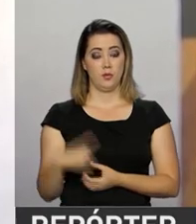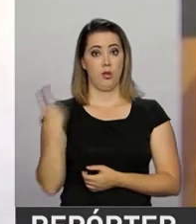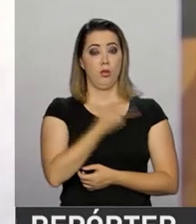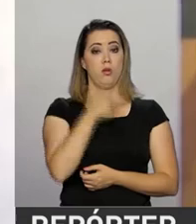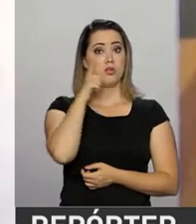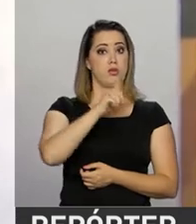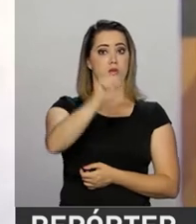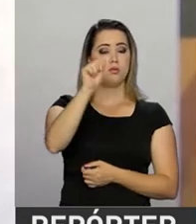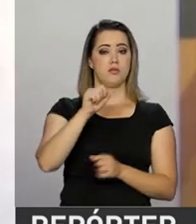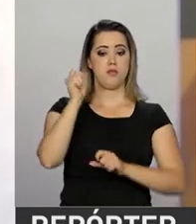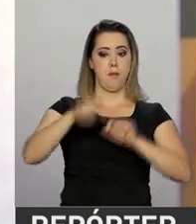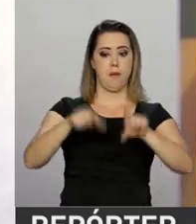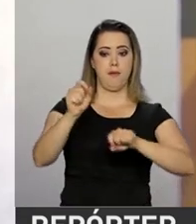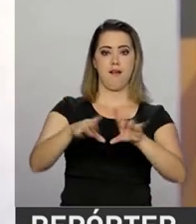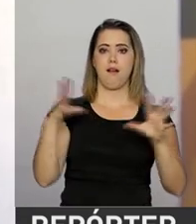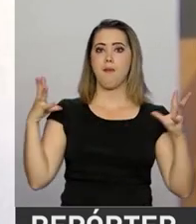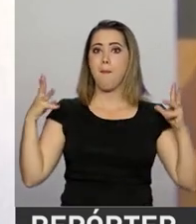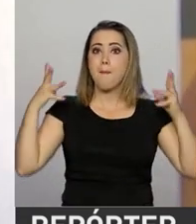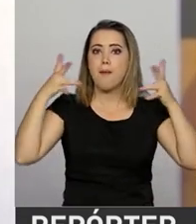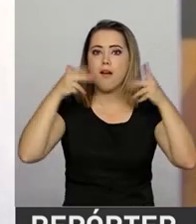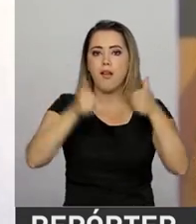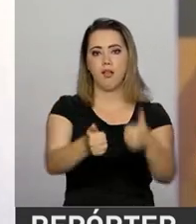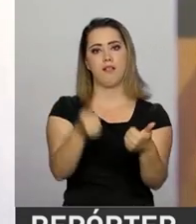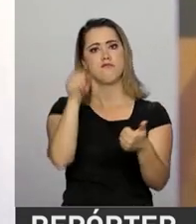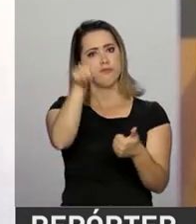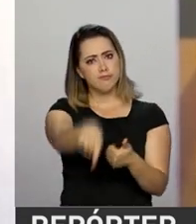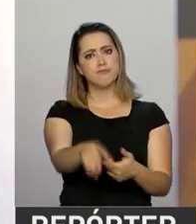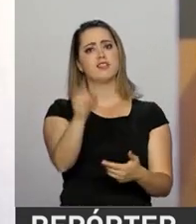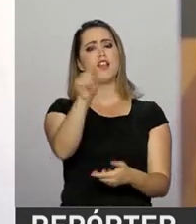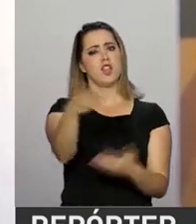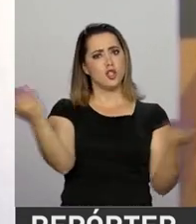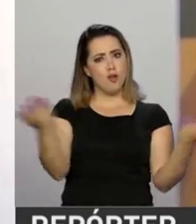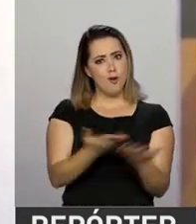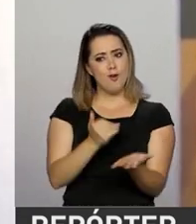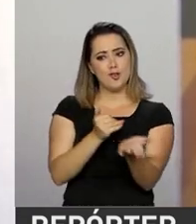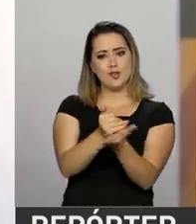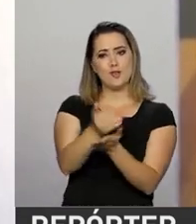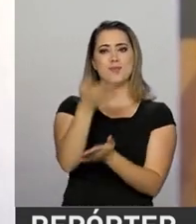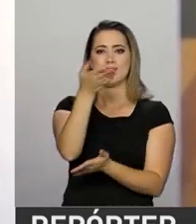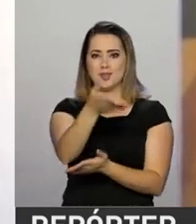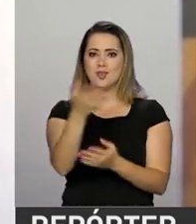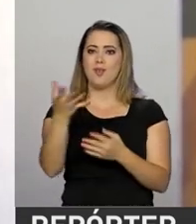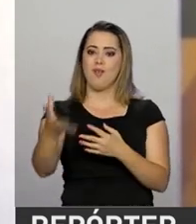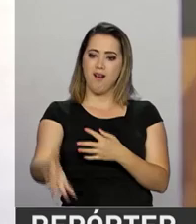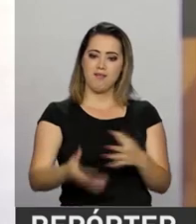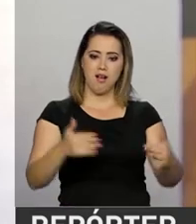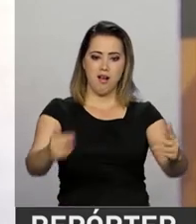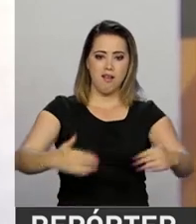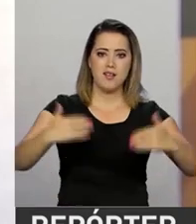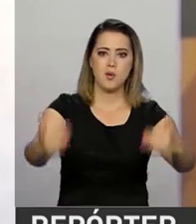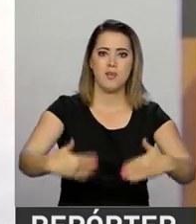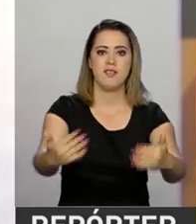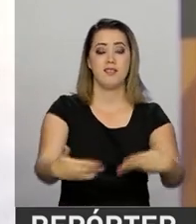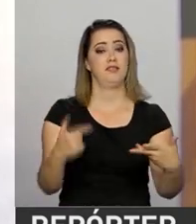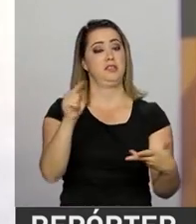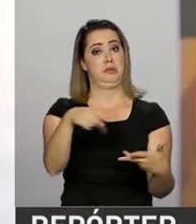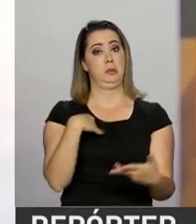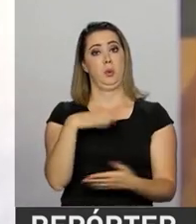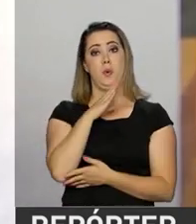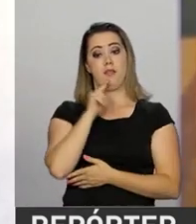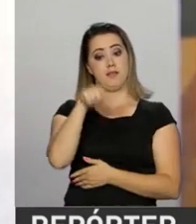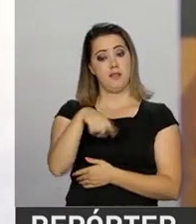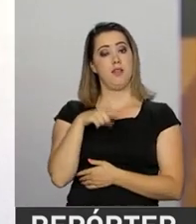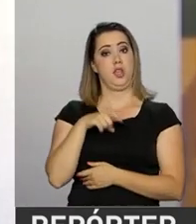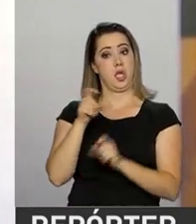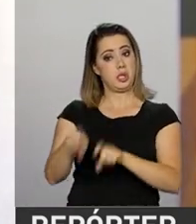conseguindo produtividades excepcionais essa mesmo que o senhor colheu hoje participou da colheita pelo meu conhecimento de agricultor nós